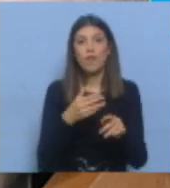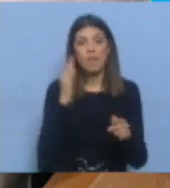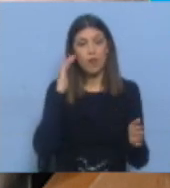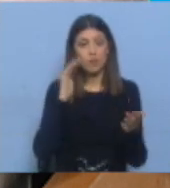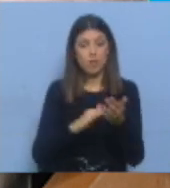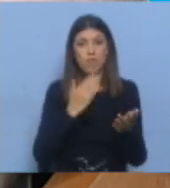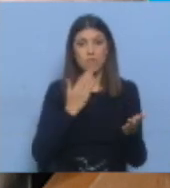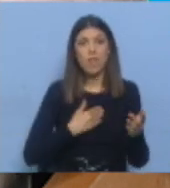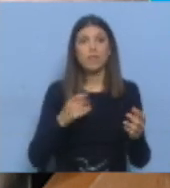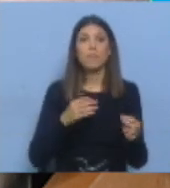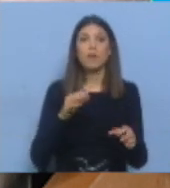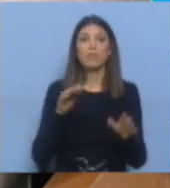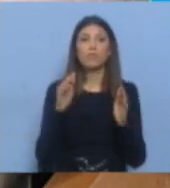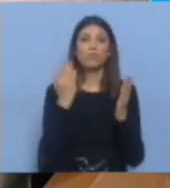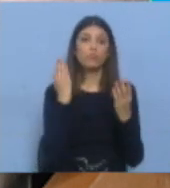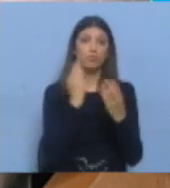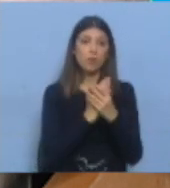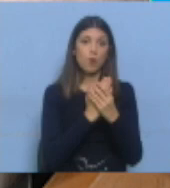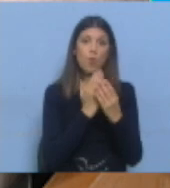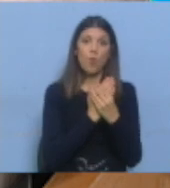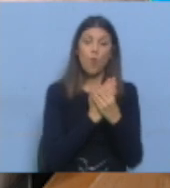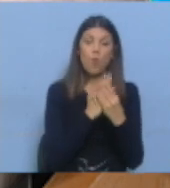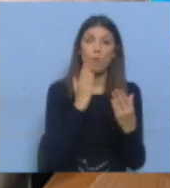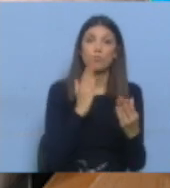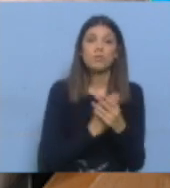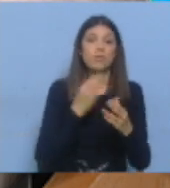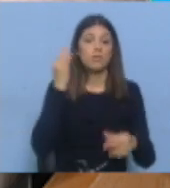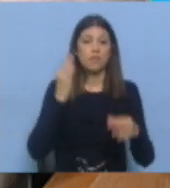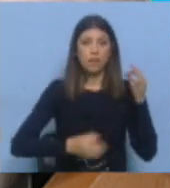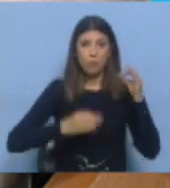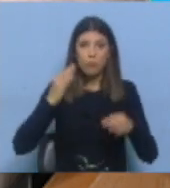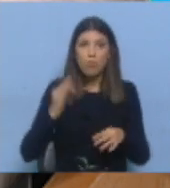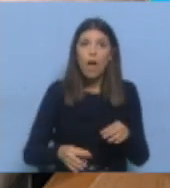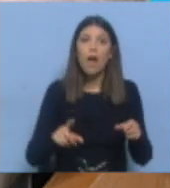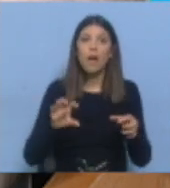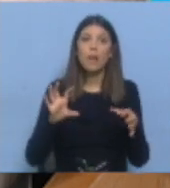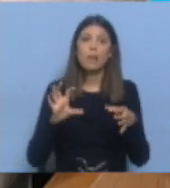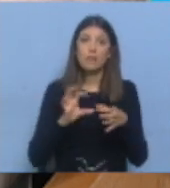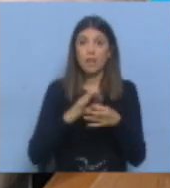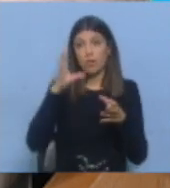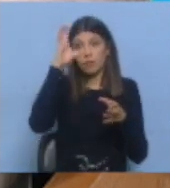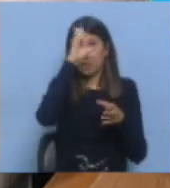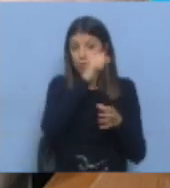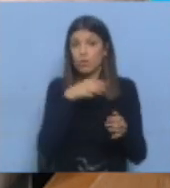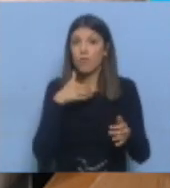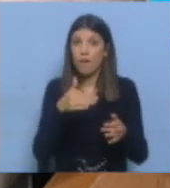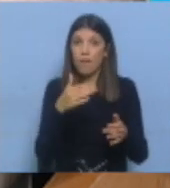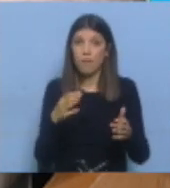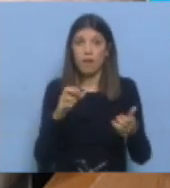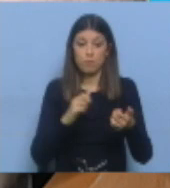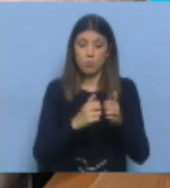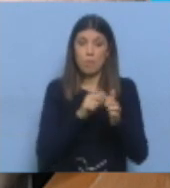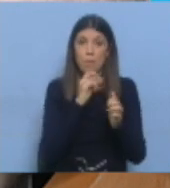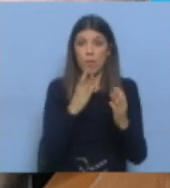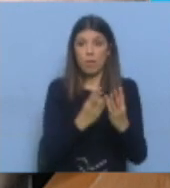ainda por cima sobre a agência que devia controlar. Mas felizmente também significa que há um sistema de vigilância que começou a funcionar. Que ele mudou o juiz